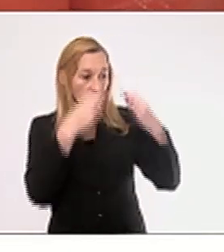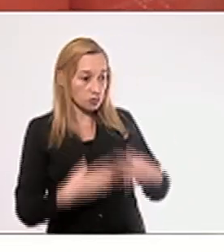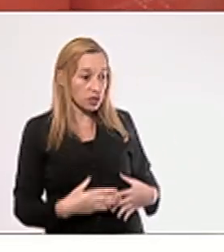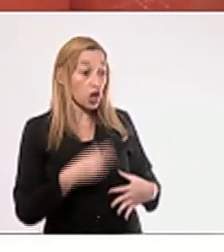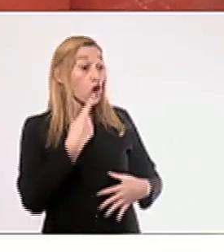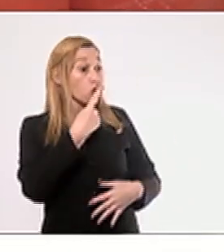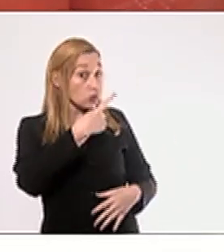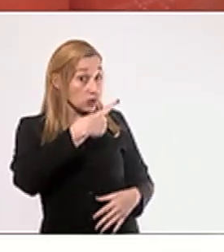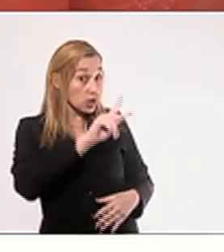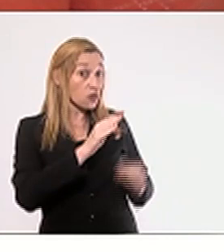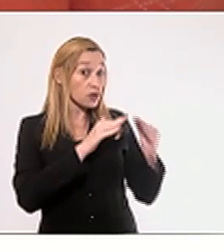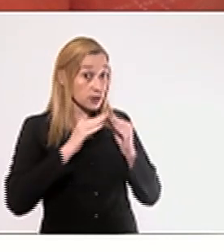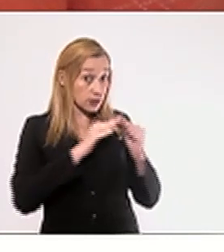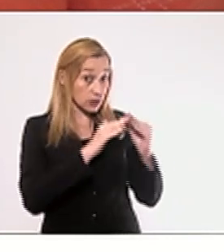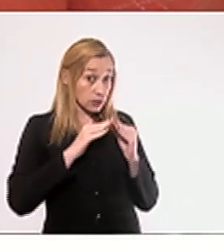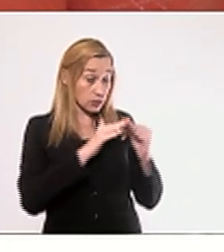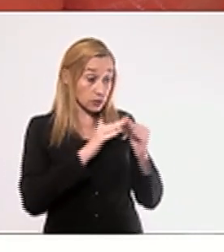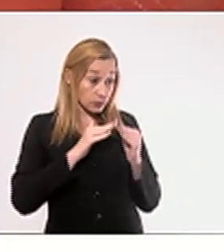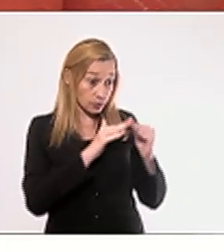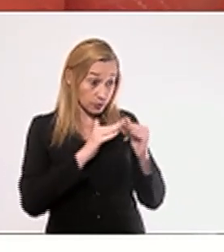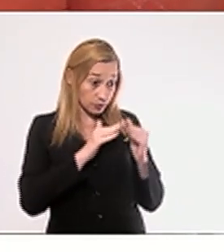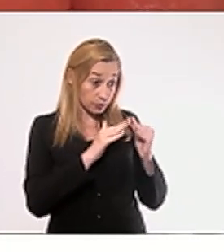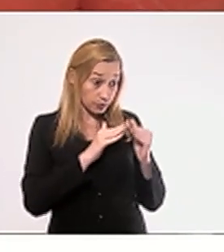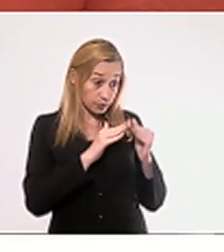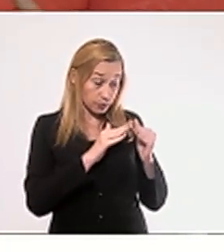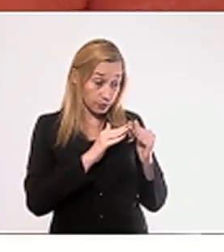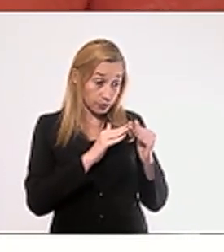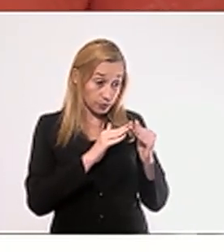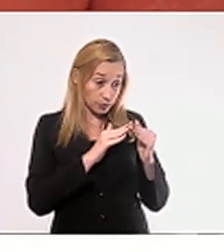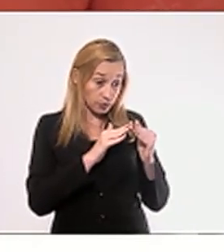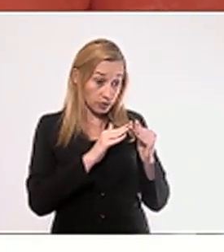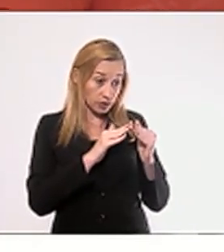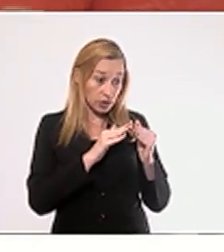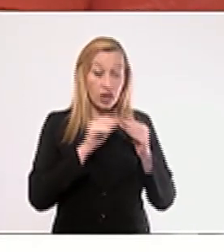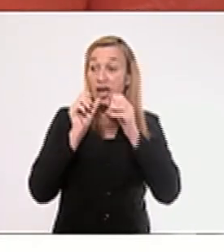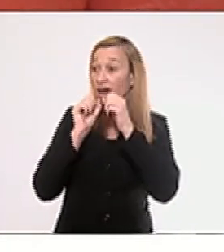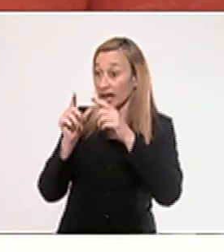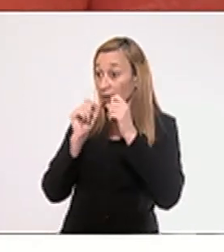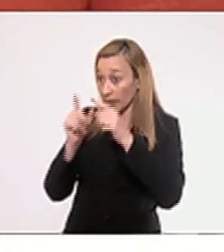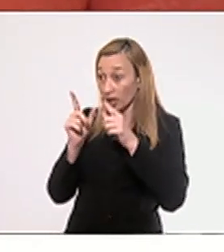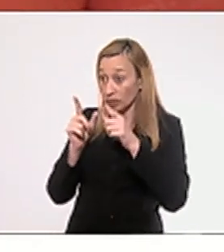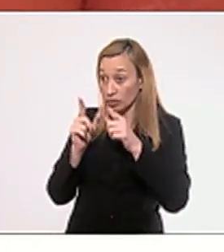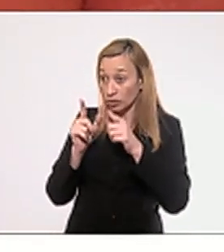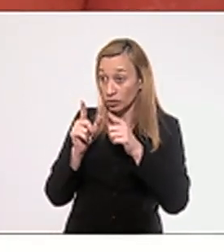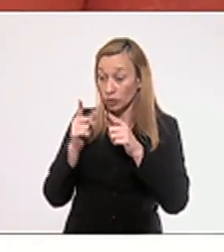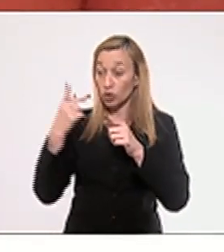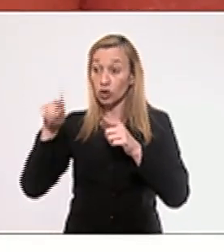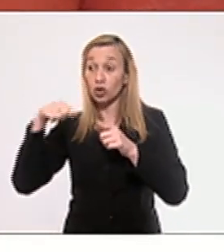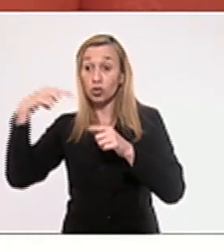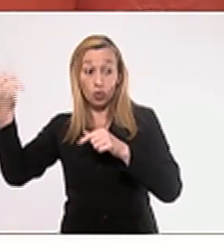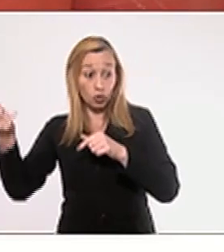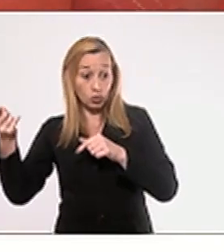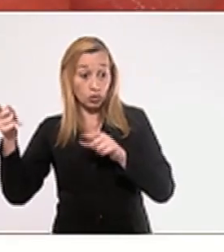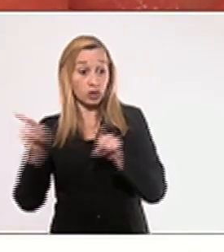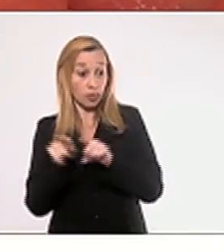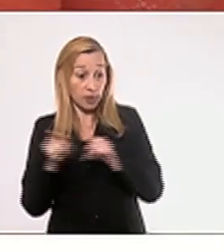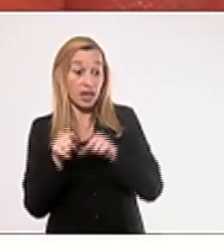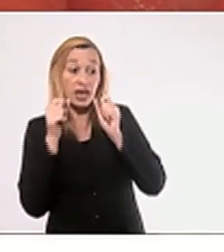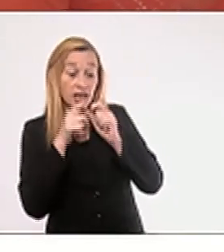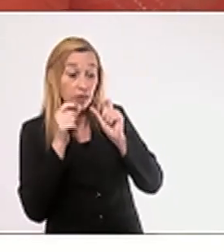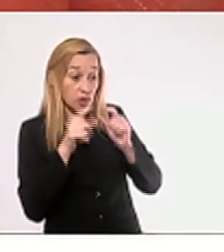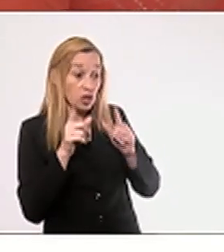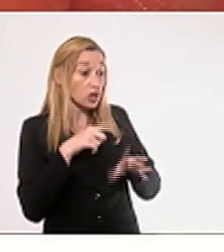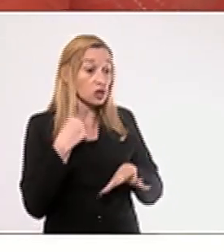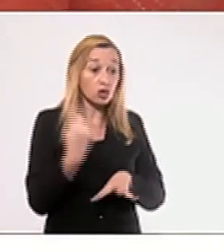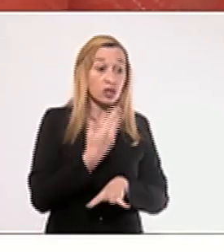vizinho da direita, o seu vizinho da esquerda está com reclamação, porque a gente entende que existe